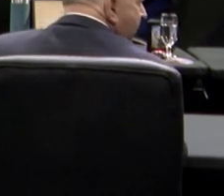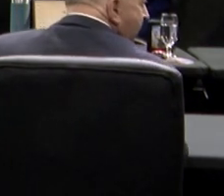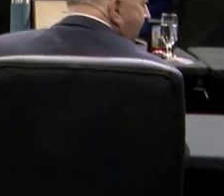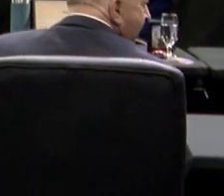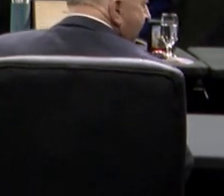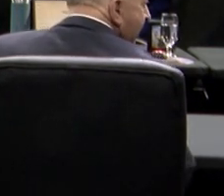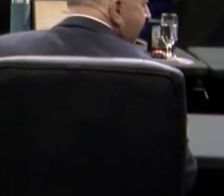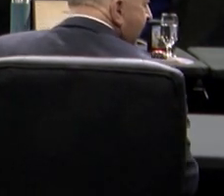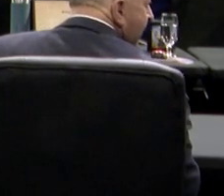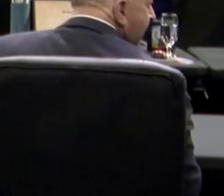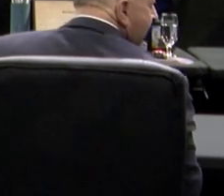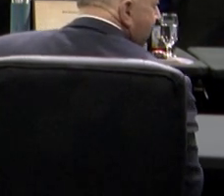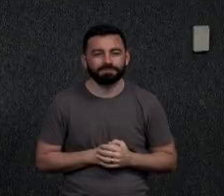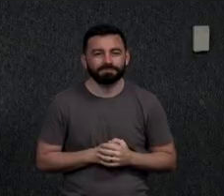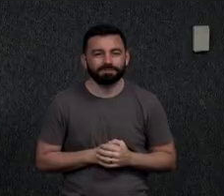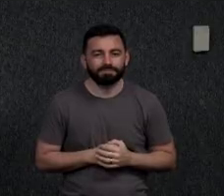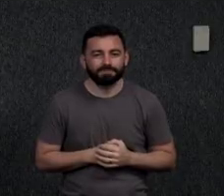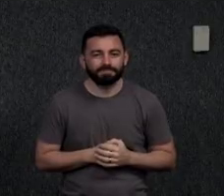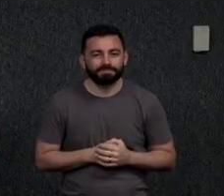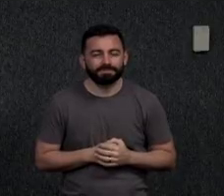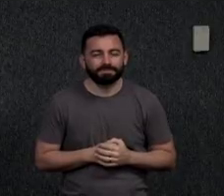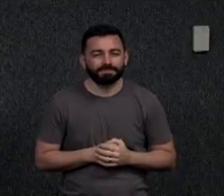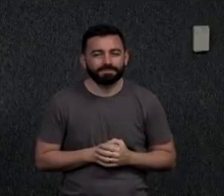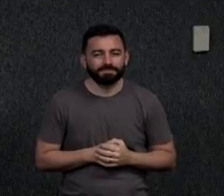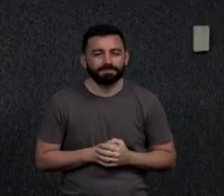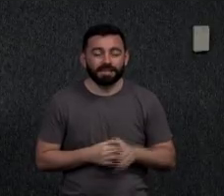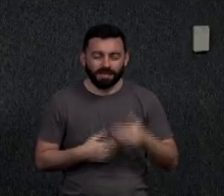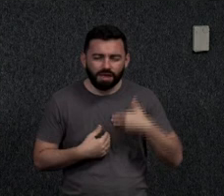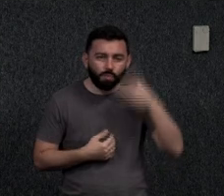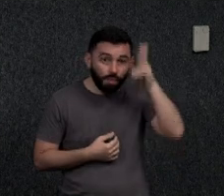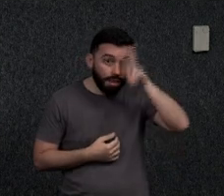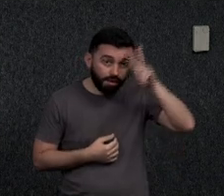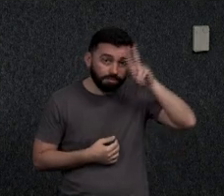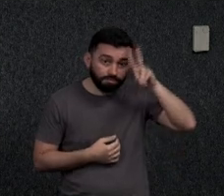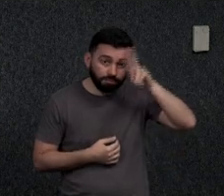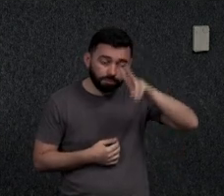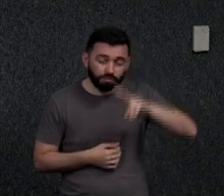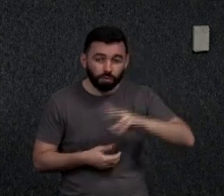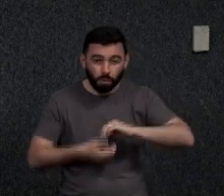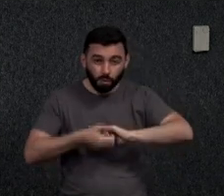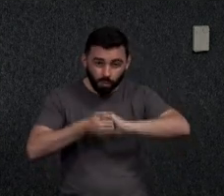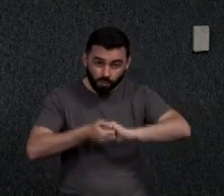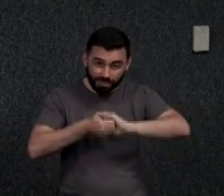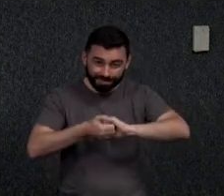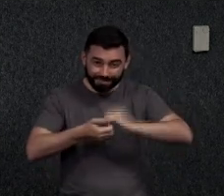pedir apoio do Poder Legislativo. Se de tudo que nós pagamos de impostos,